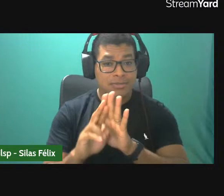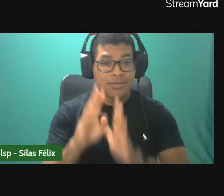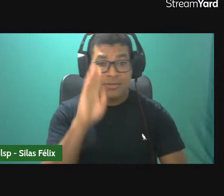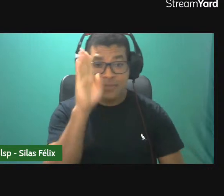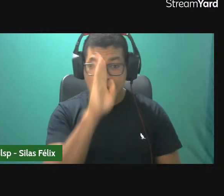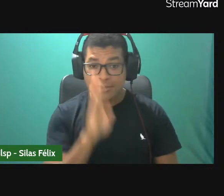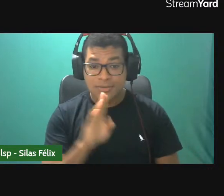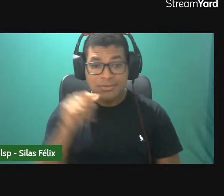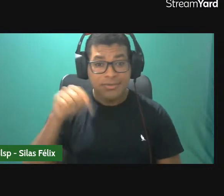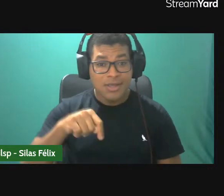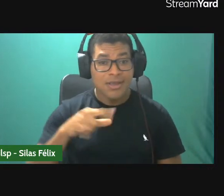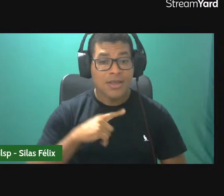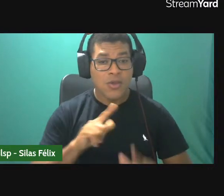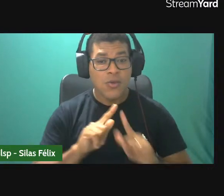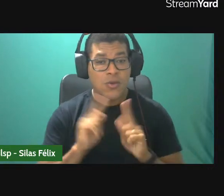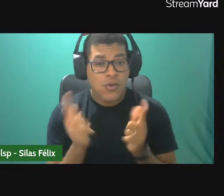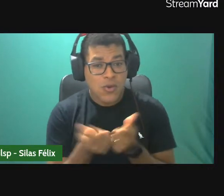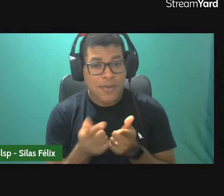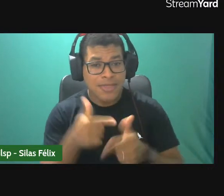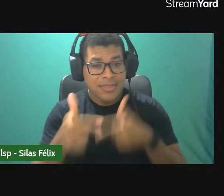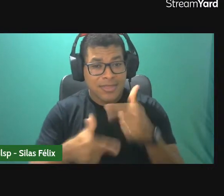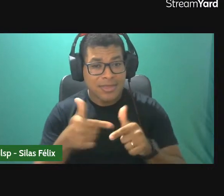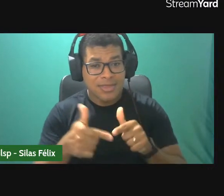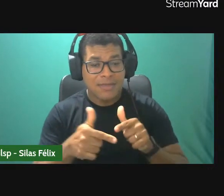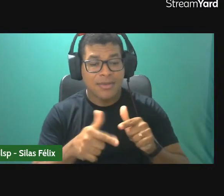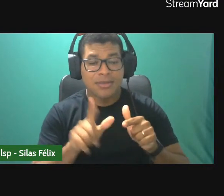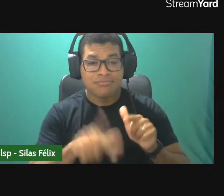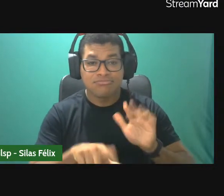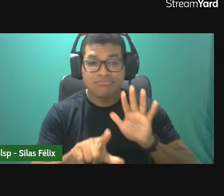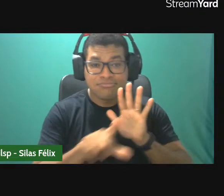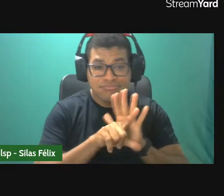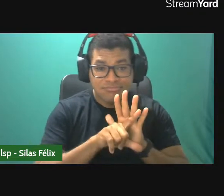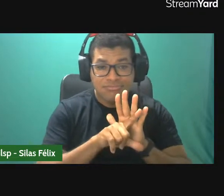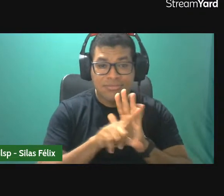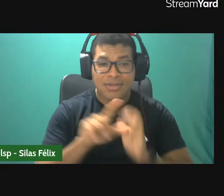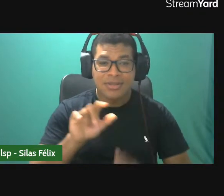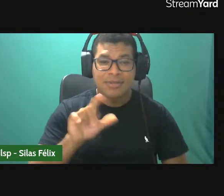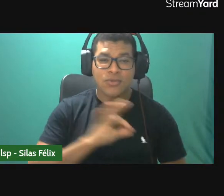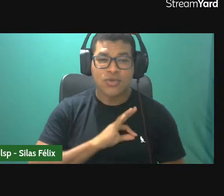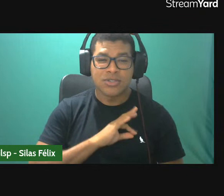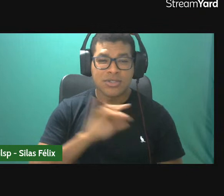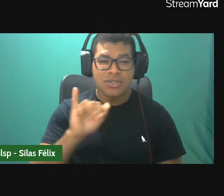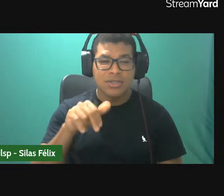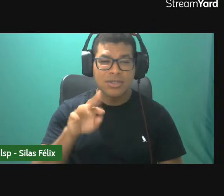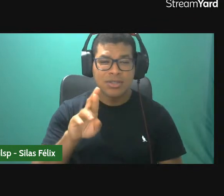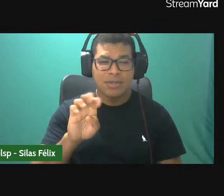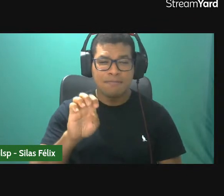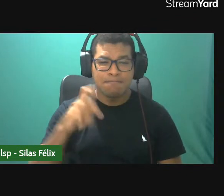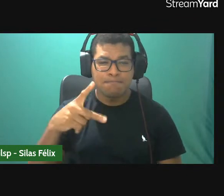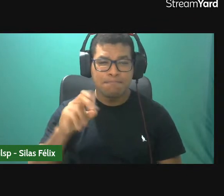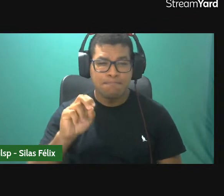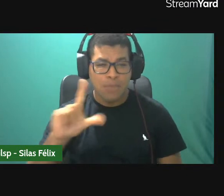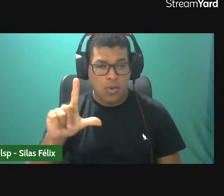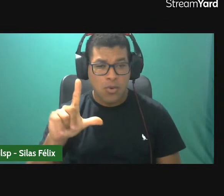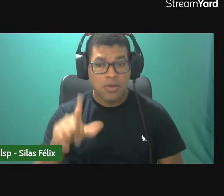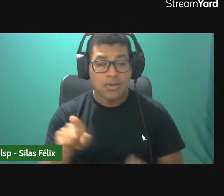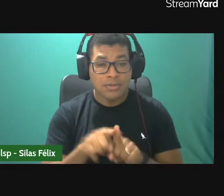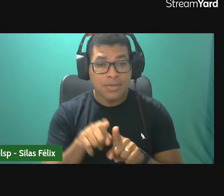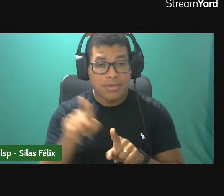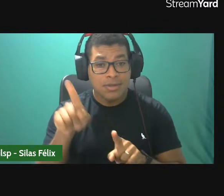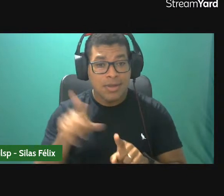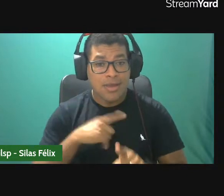de Odontologia Legal da Interpol. Editor-chefe da Revista Brasileira de Odontologia